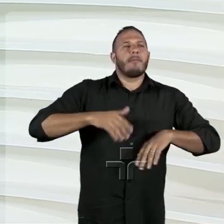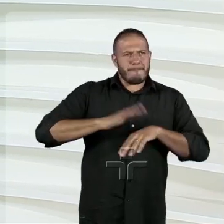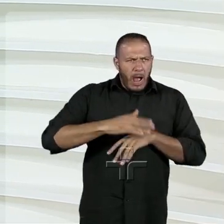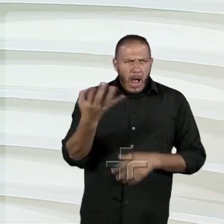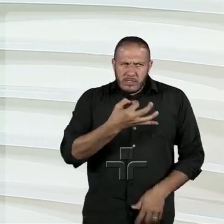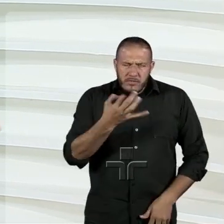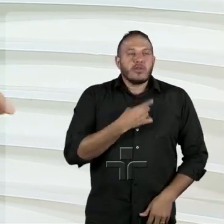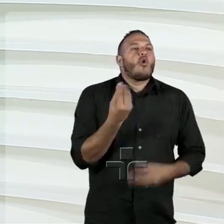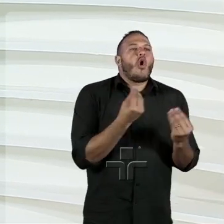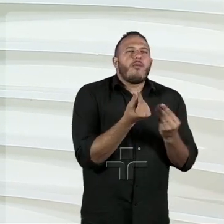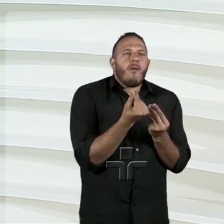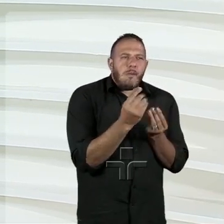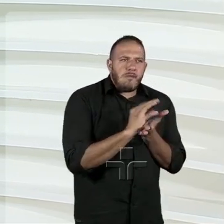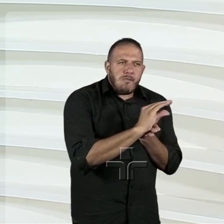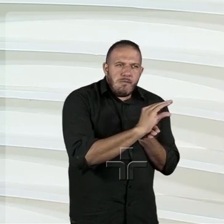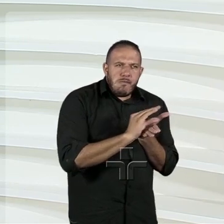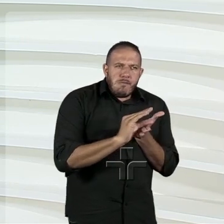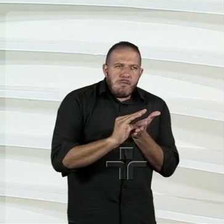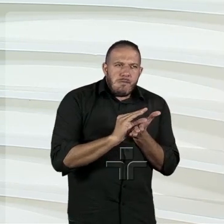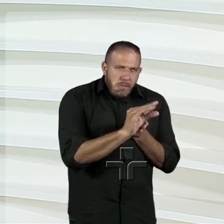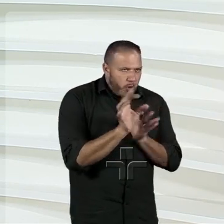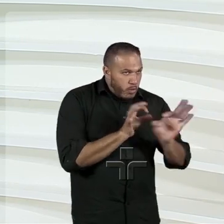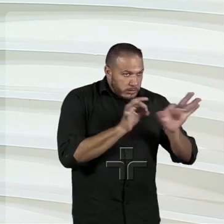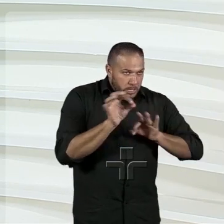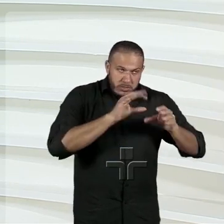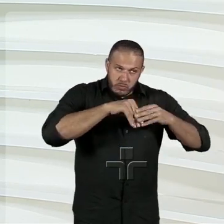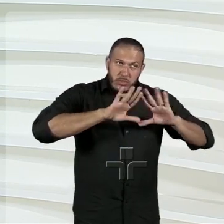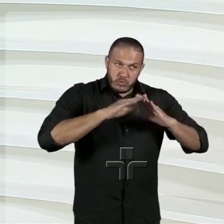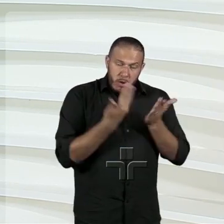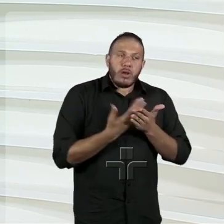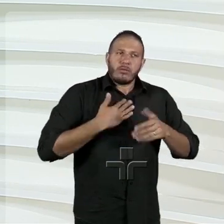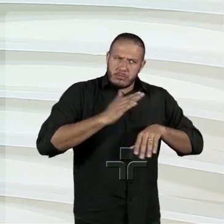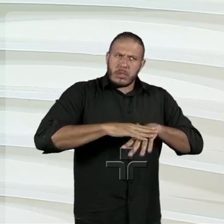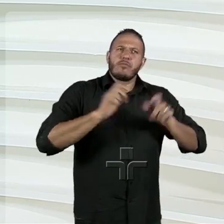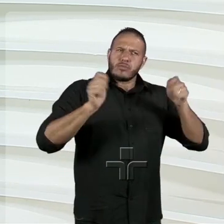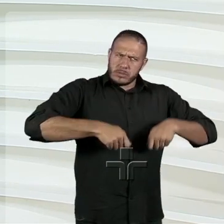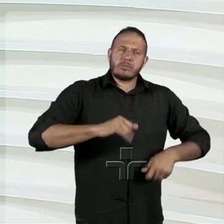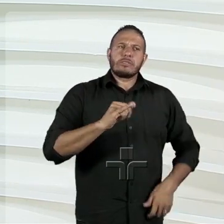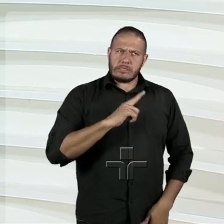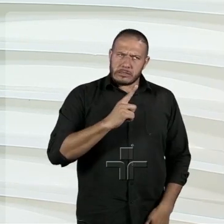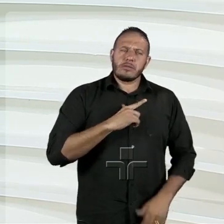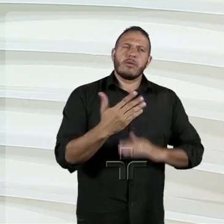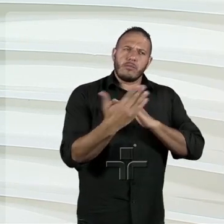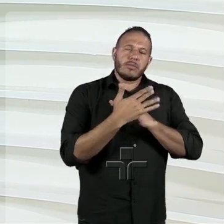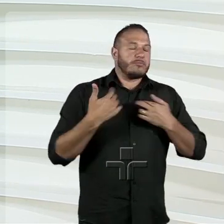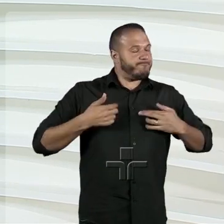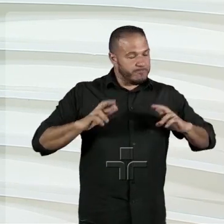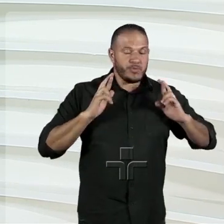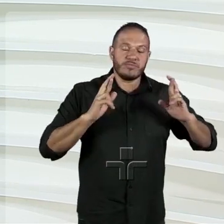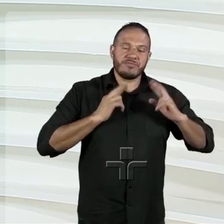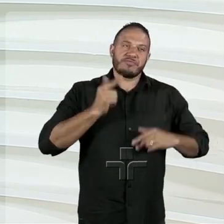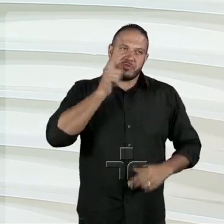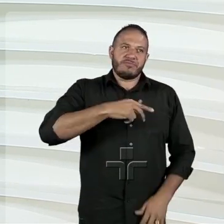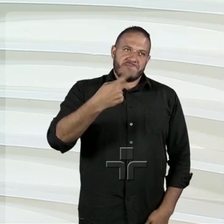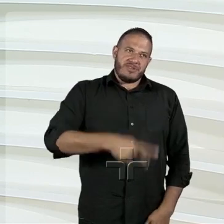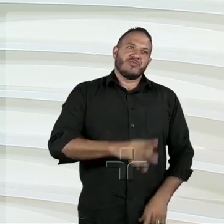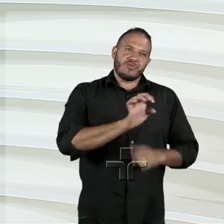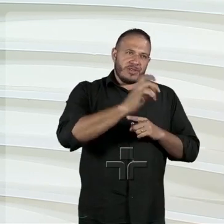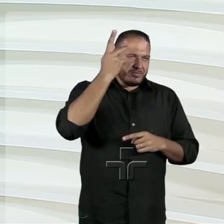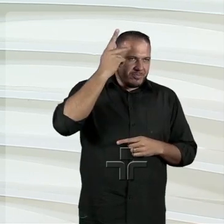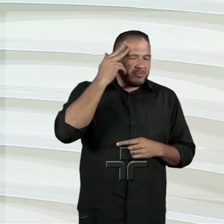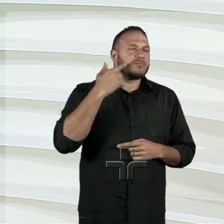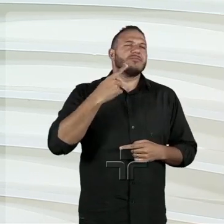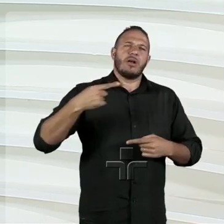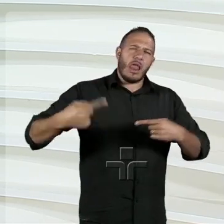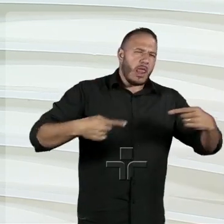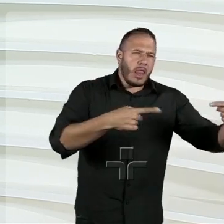no gasto. A organização da escola, ela é possível, sim, termos apoio, e eu espero conseguir fazer isso aqui em São Paulo com uma grande